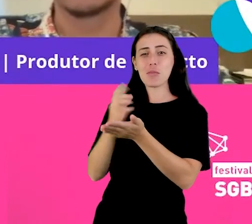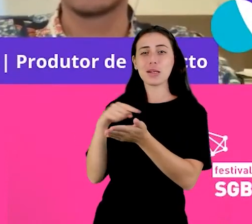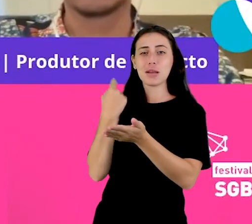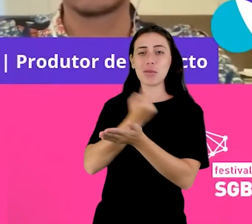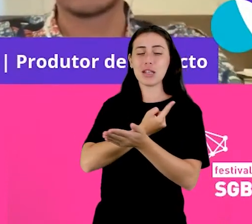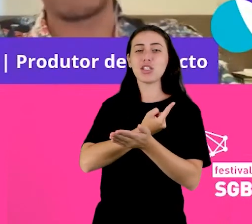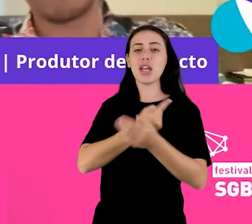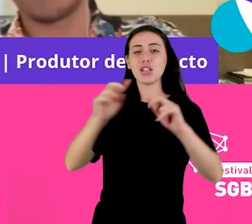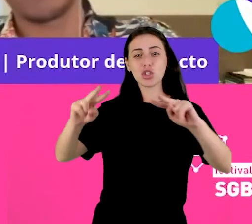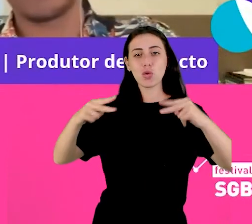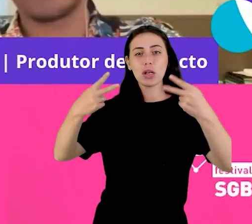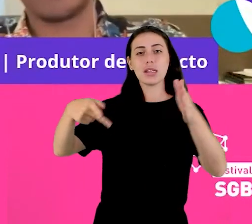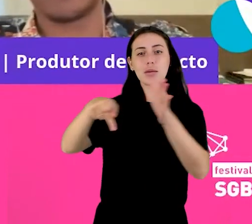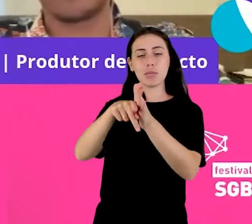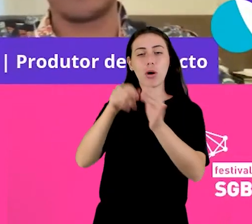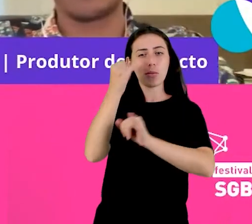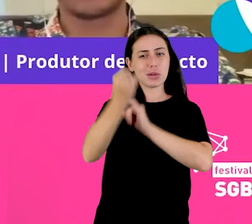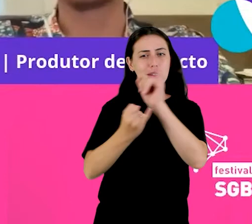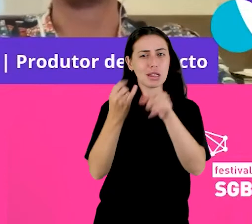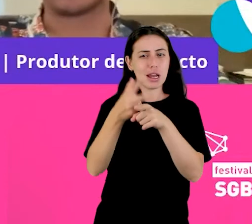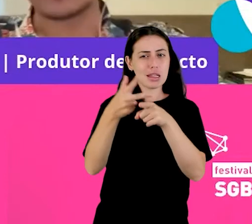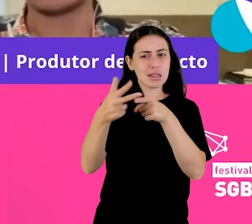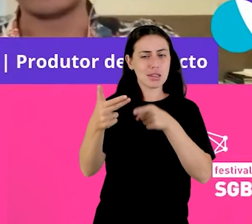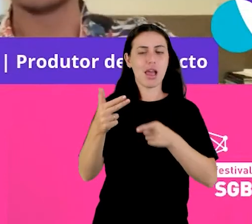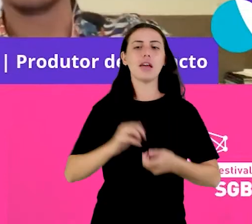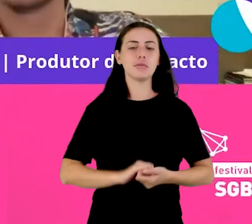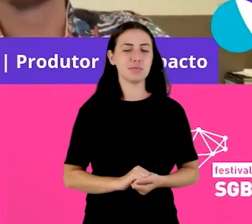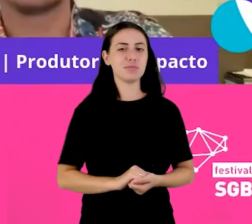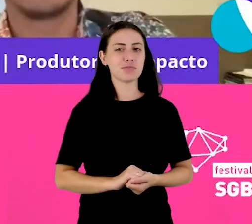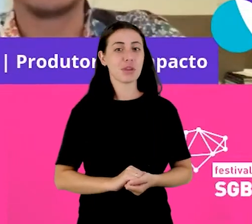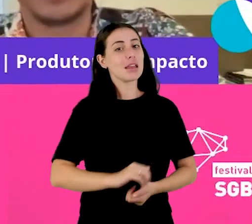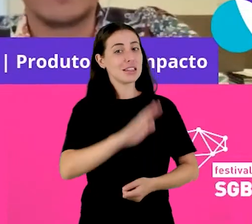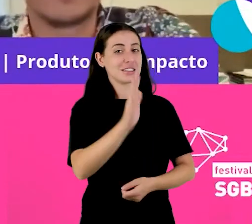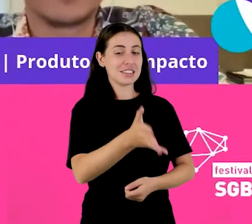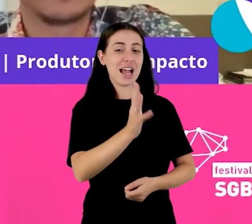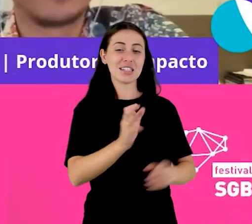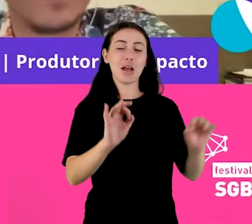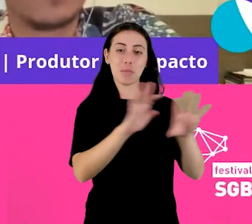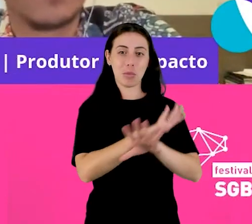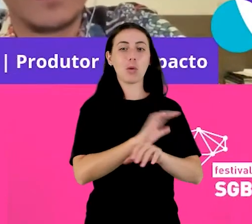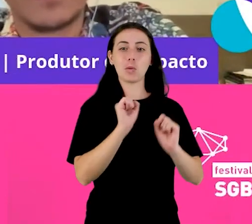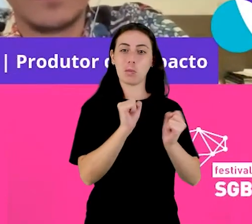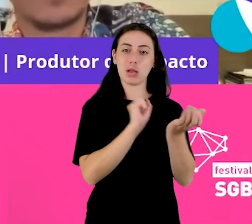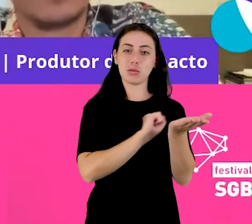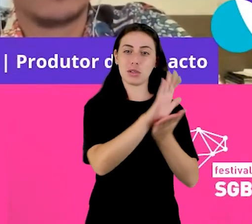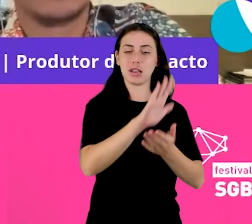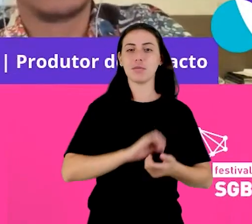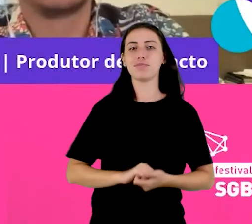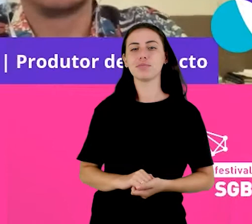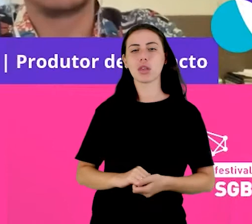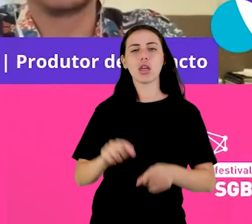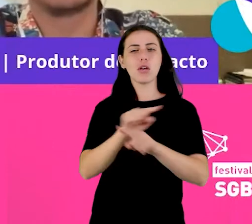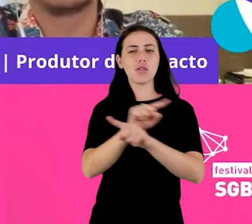pode mandar para a gente o link da websérie? Já está disponível? Já foi lançada, Rodrigo? Já. Eu ia te perguntar, tem algumas